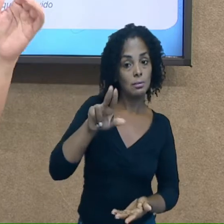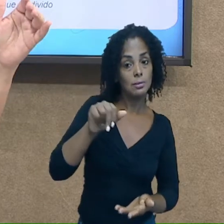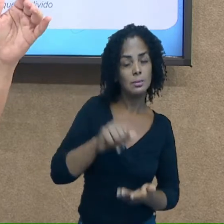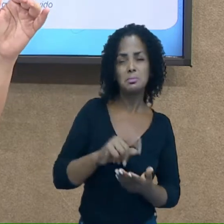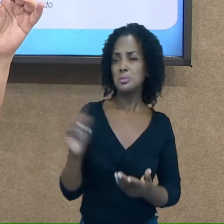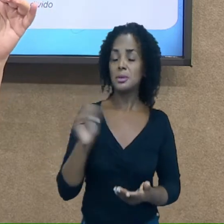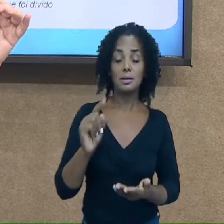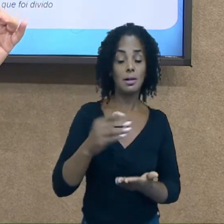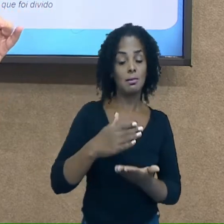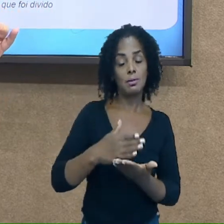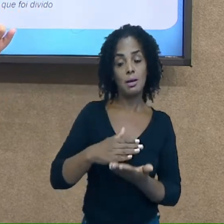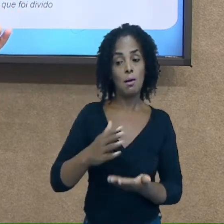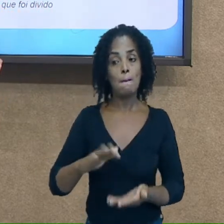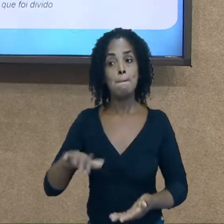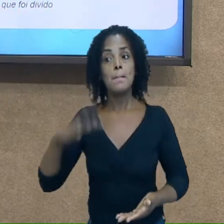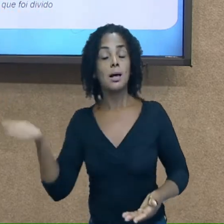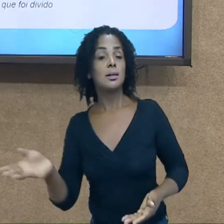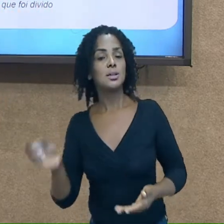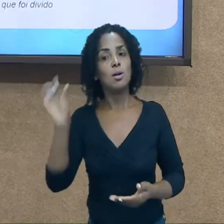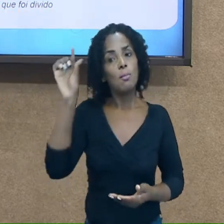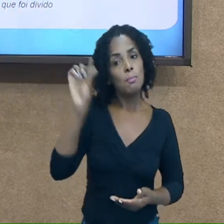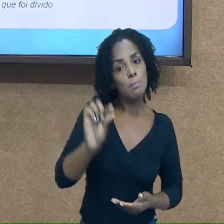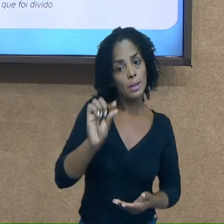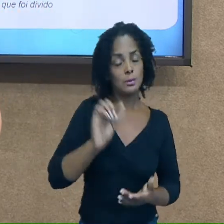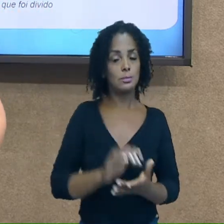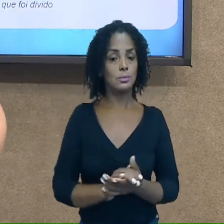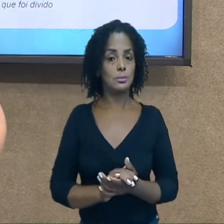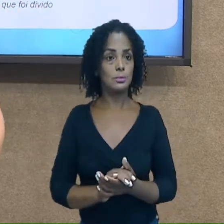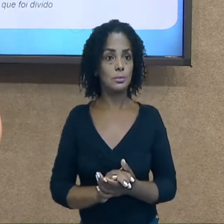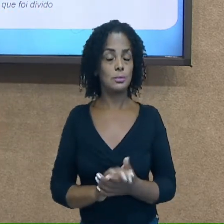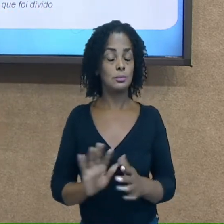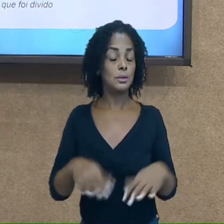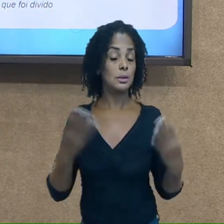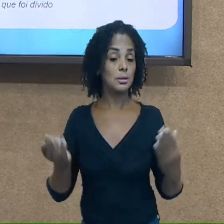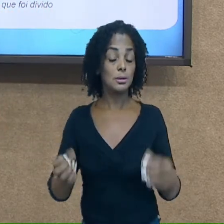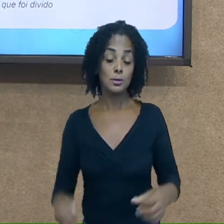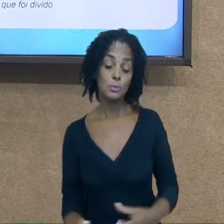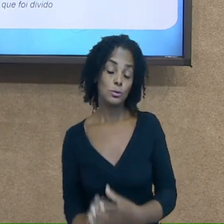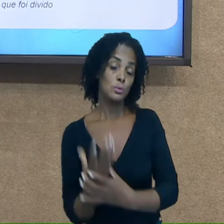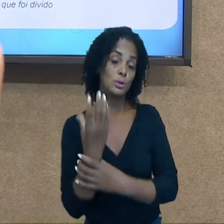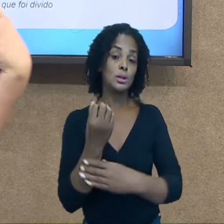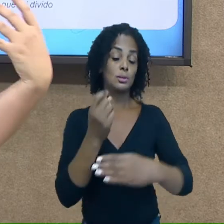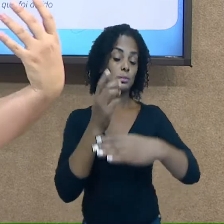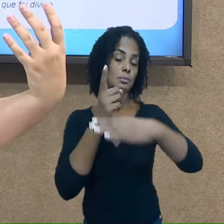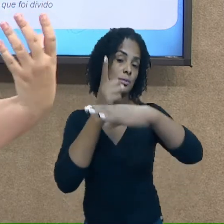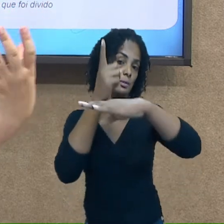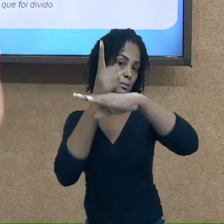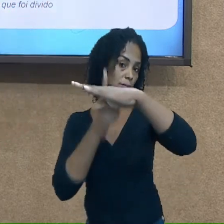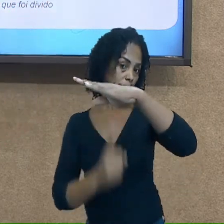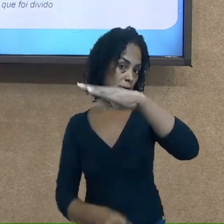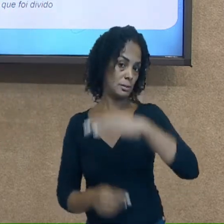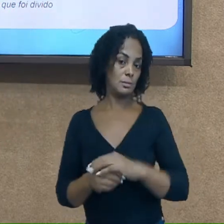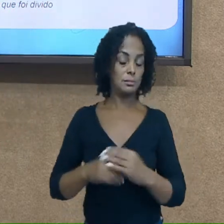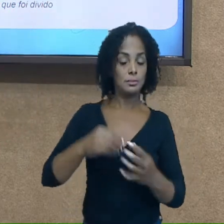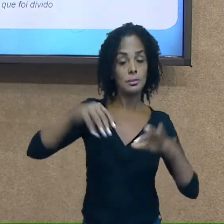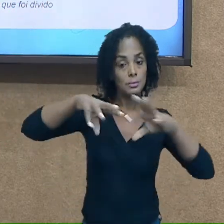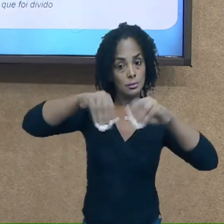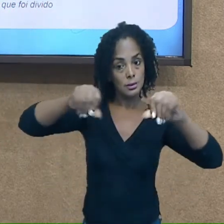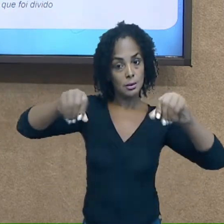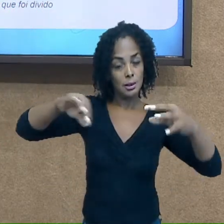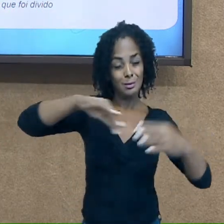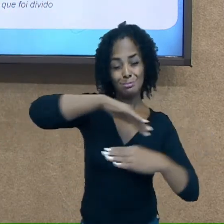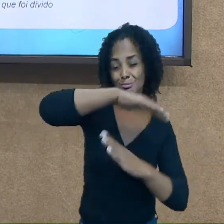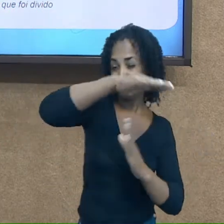com mais nem com menos. Foi então que surgiu a fração, ou seja, de uma terra inteira veio